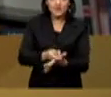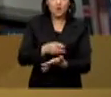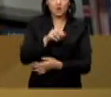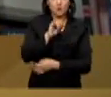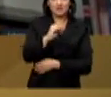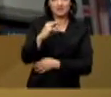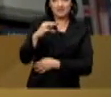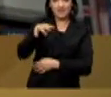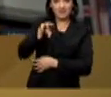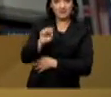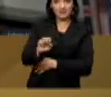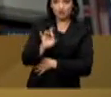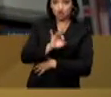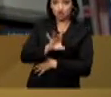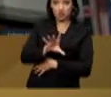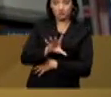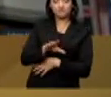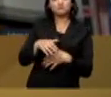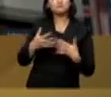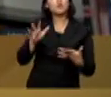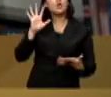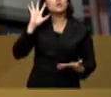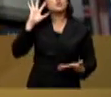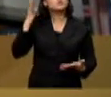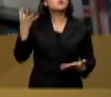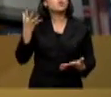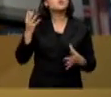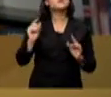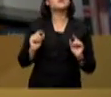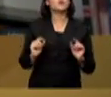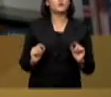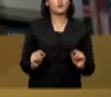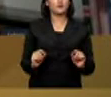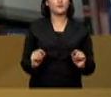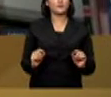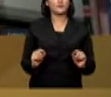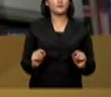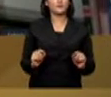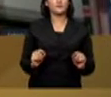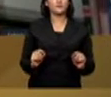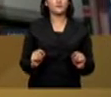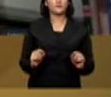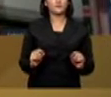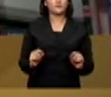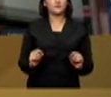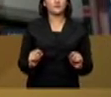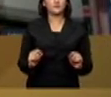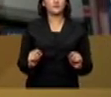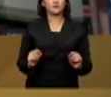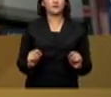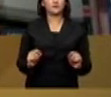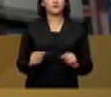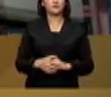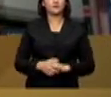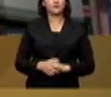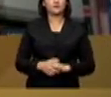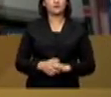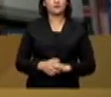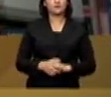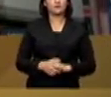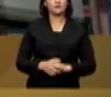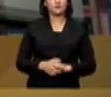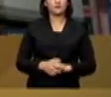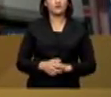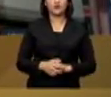A solução proposta para esta casuística é que não haverá direito